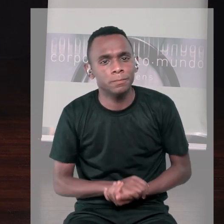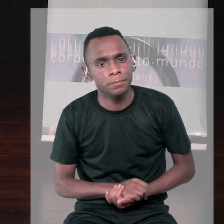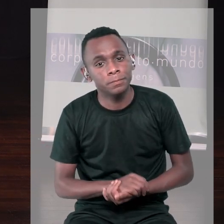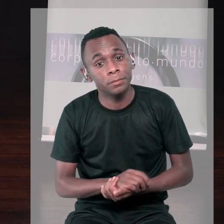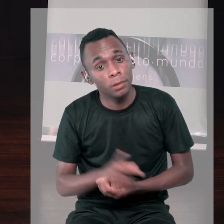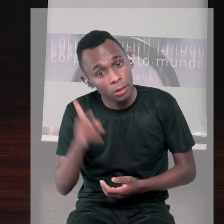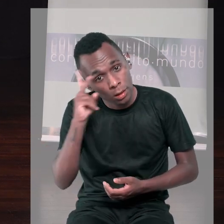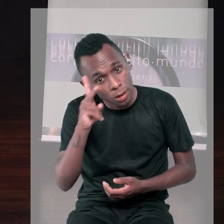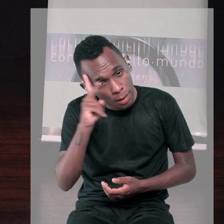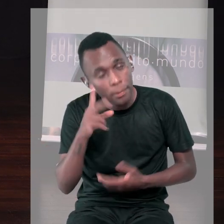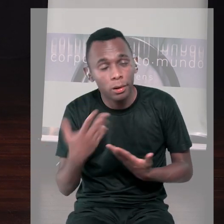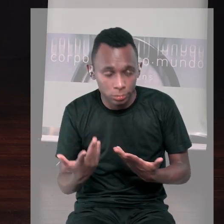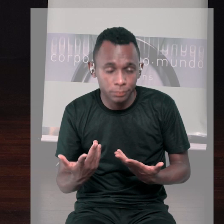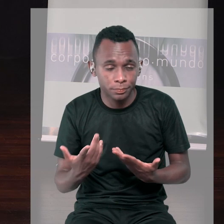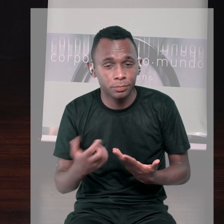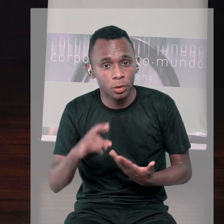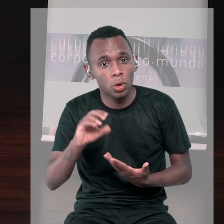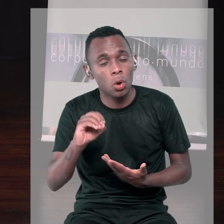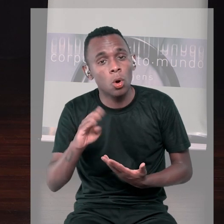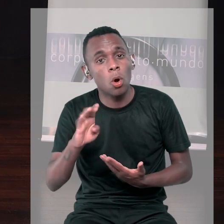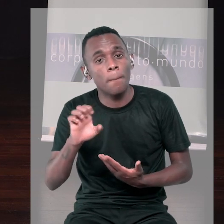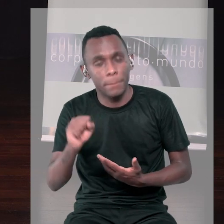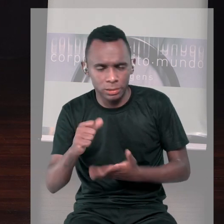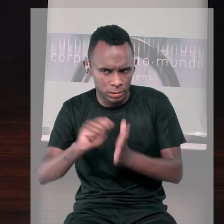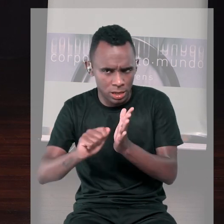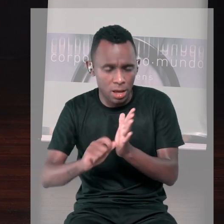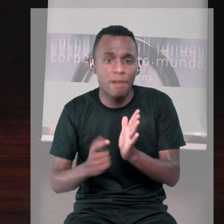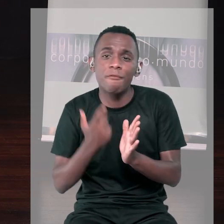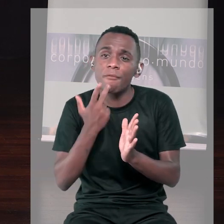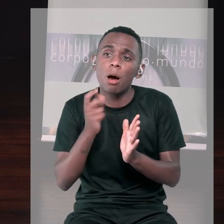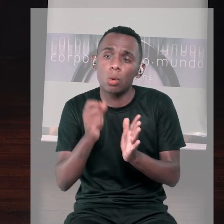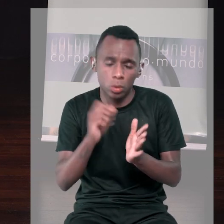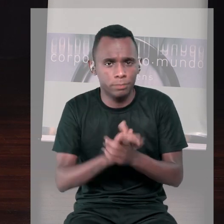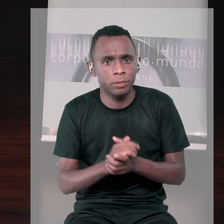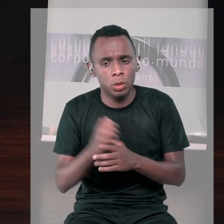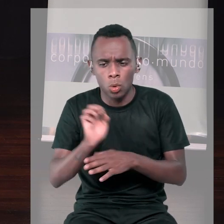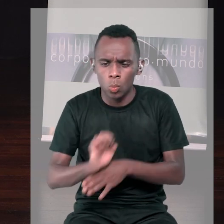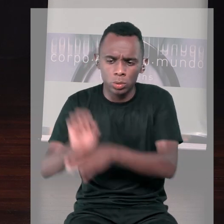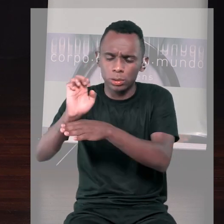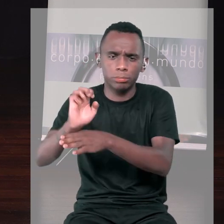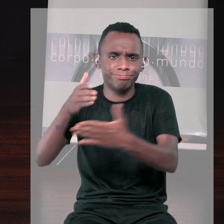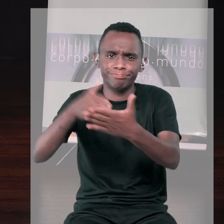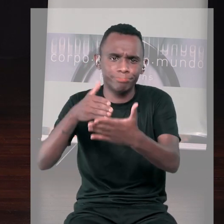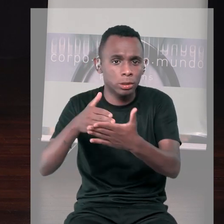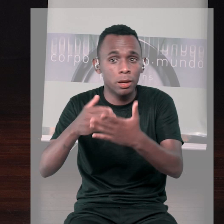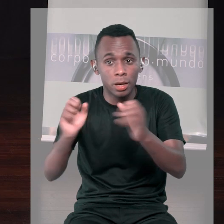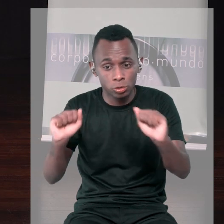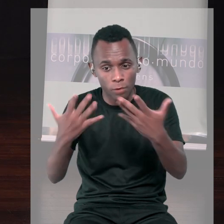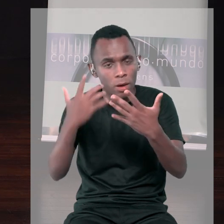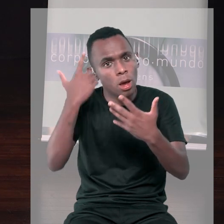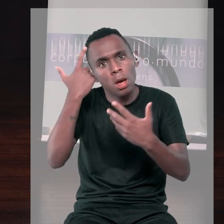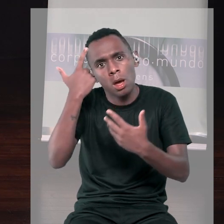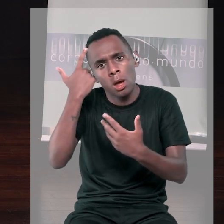Lembrando, né, Hobbes, né, se um Estado, né, não é capaz de conter a violência entre